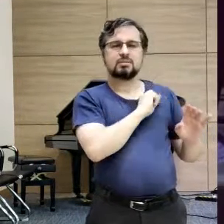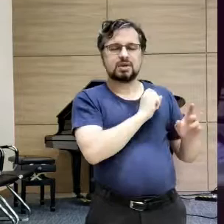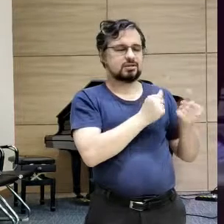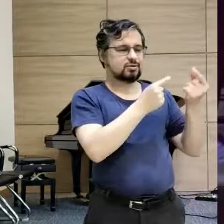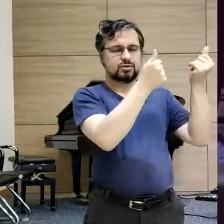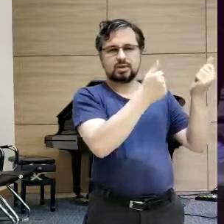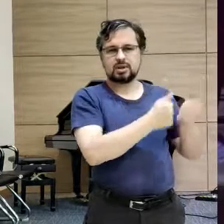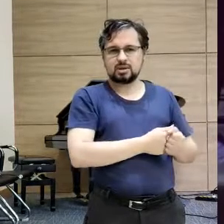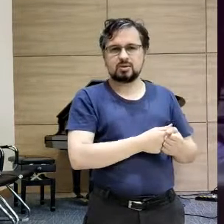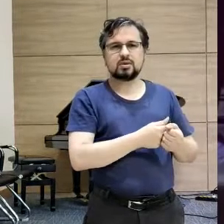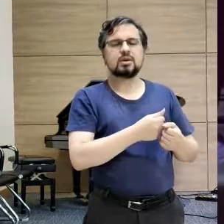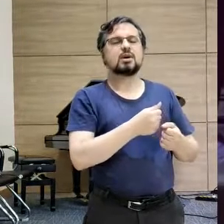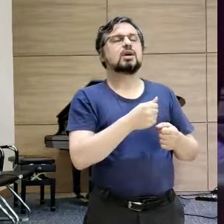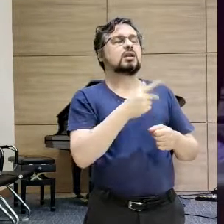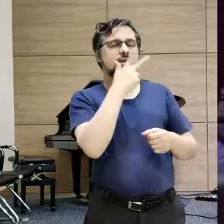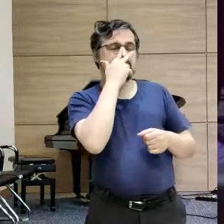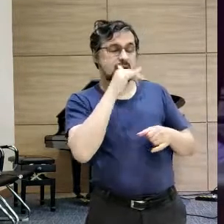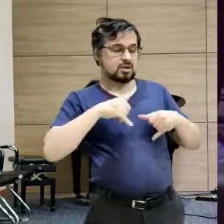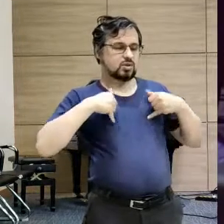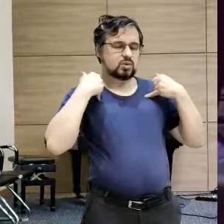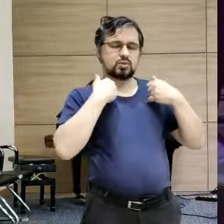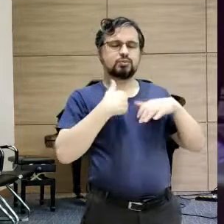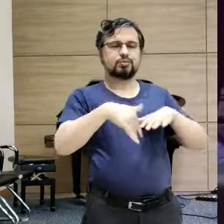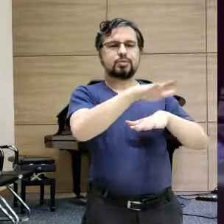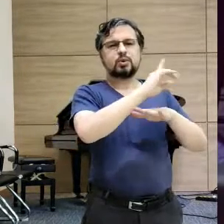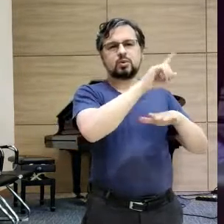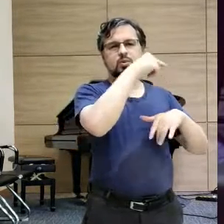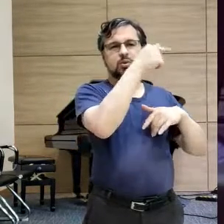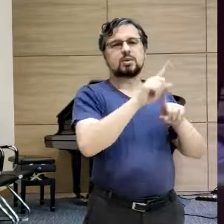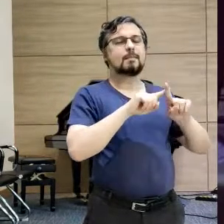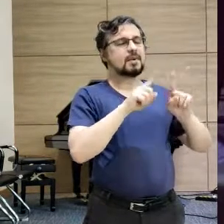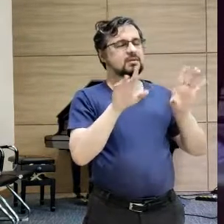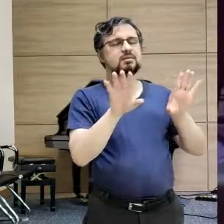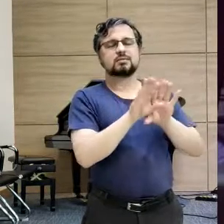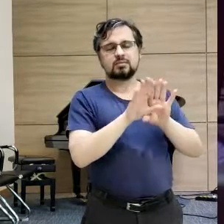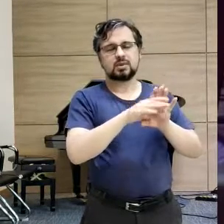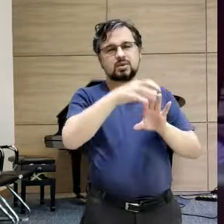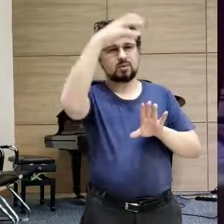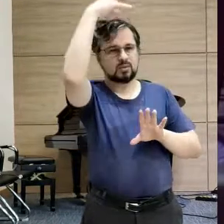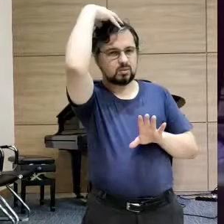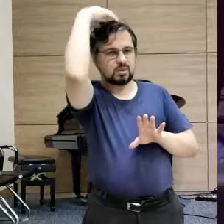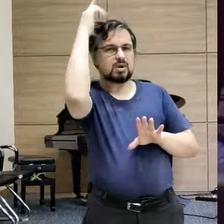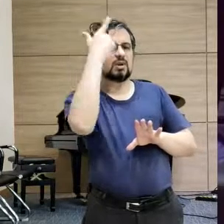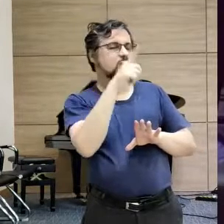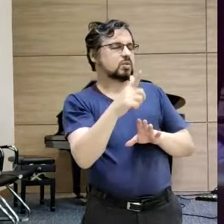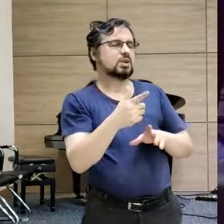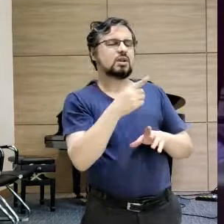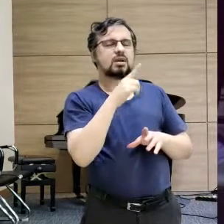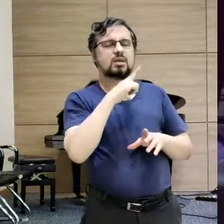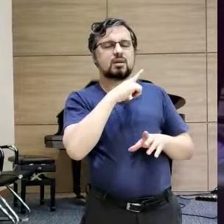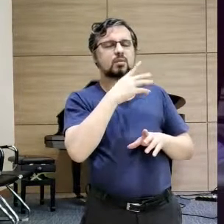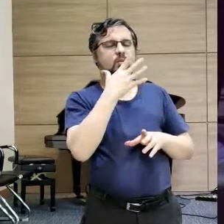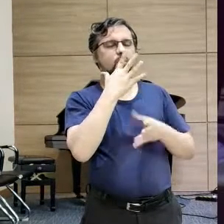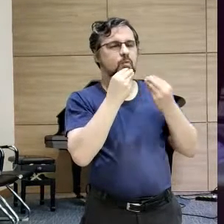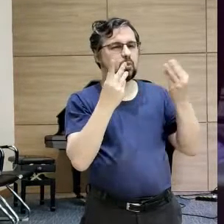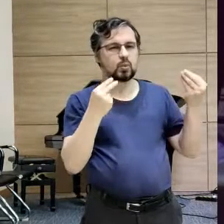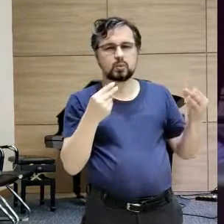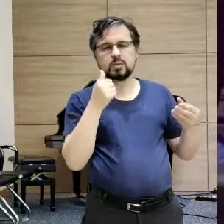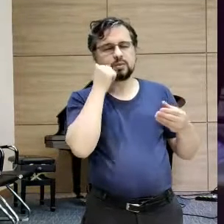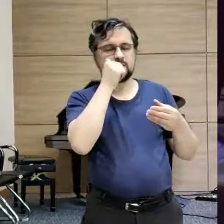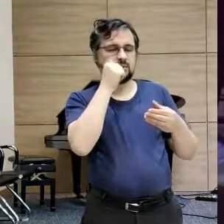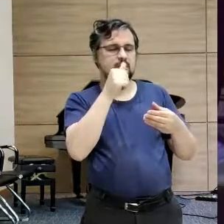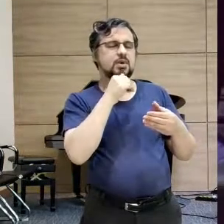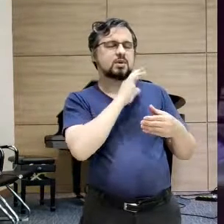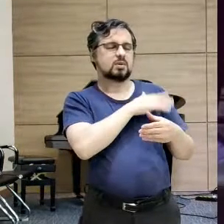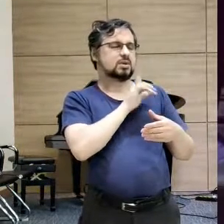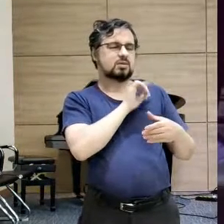outras coisas e nem se achar superior aos demais, mas também esse rei não poderia ter muitas mulheres para que o seu coração não se